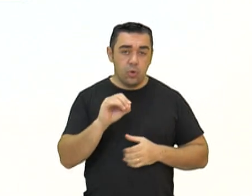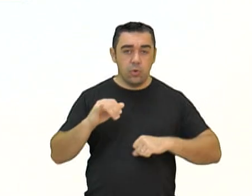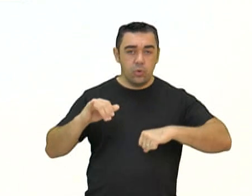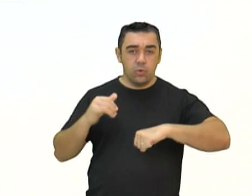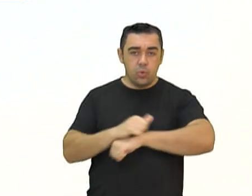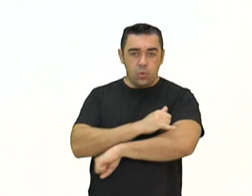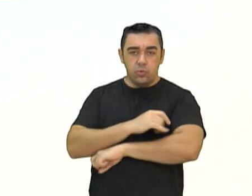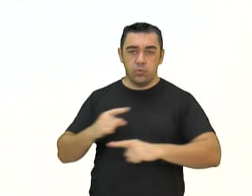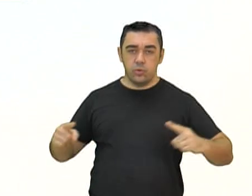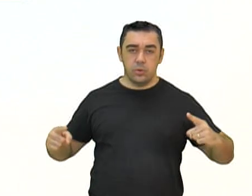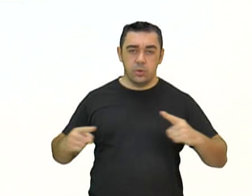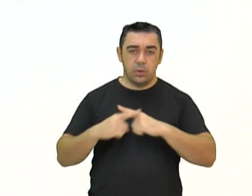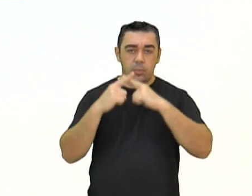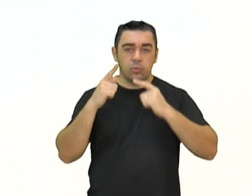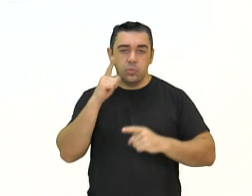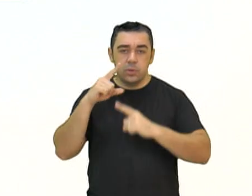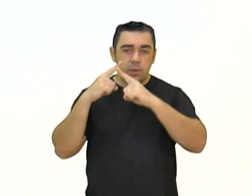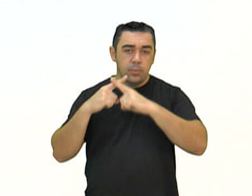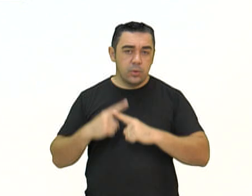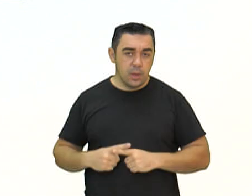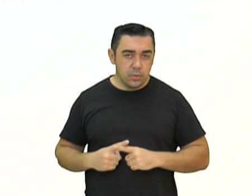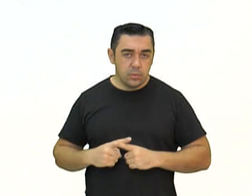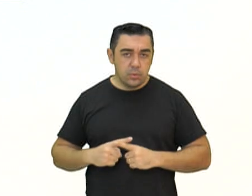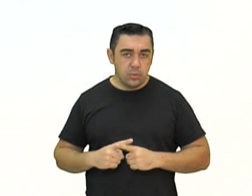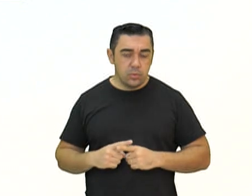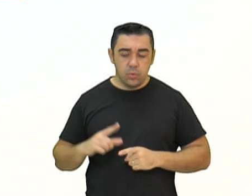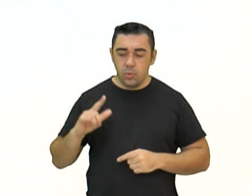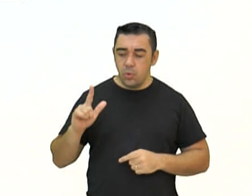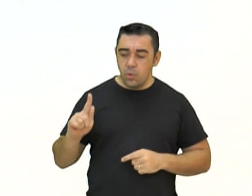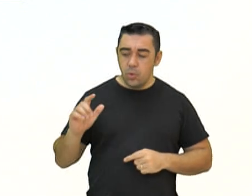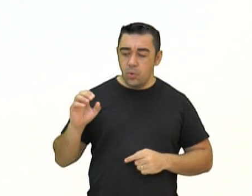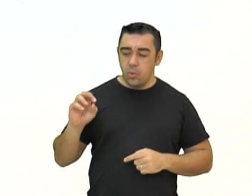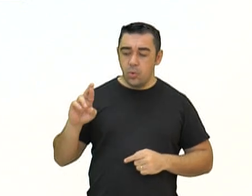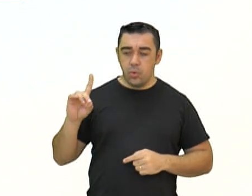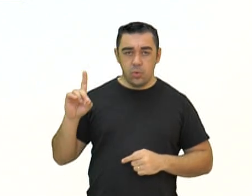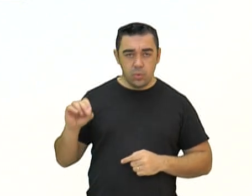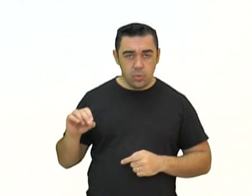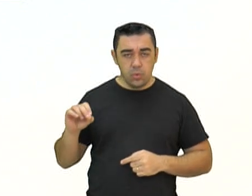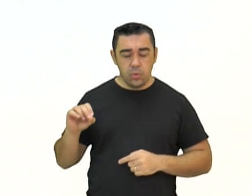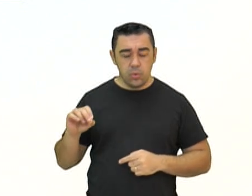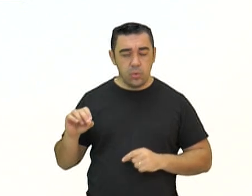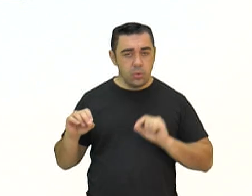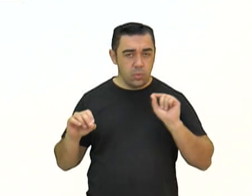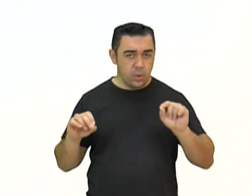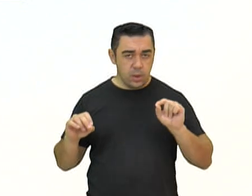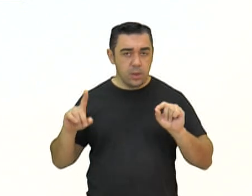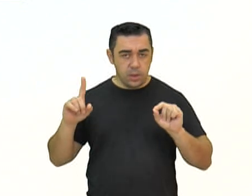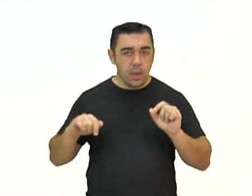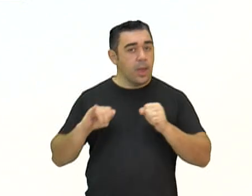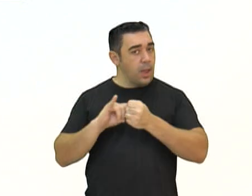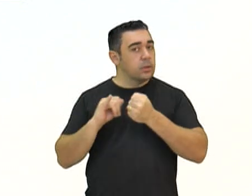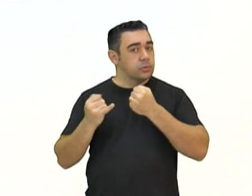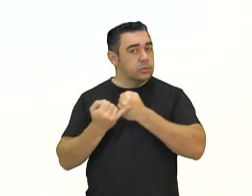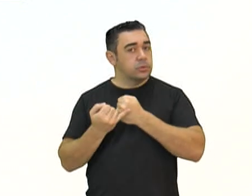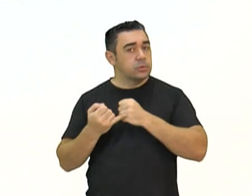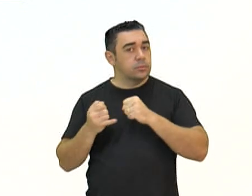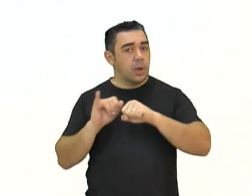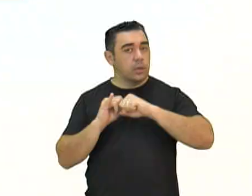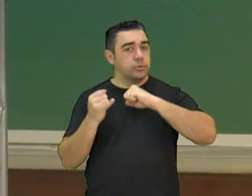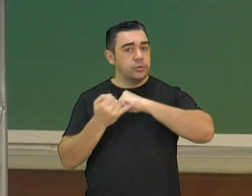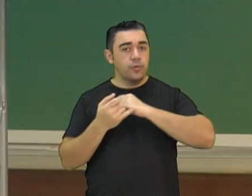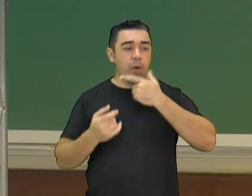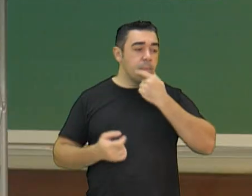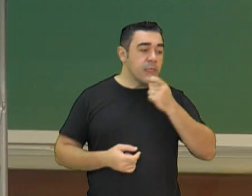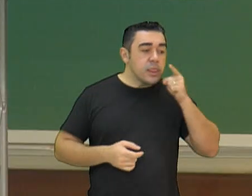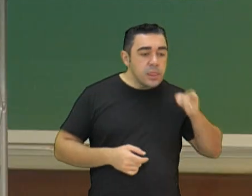em uma disputa para ganhar um campeonato. Gordo, normalmente, é considerado um adjetivo. Eu posso dizer o